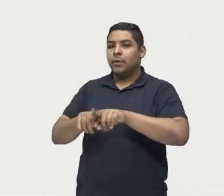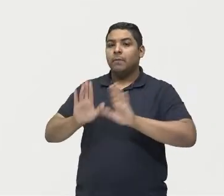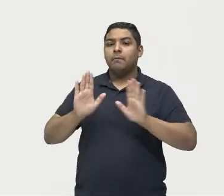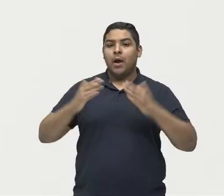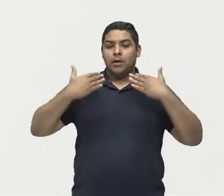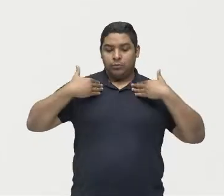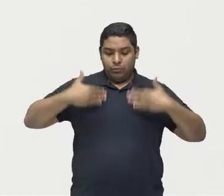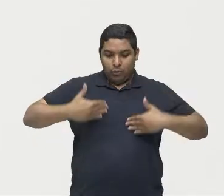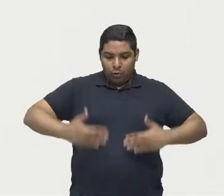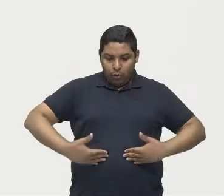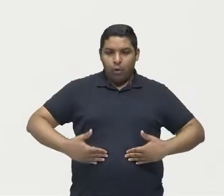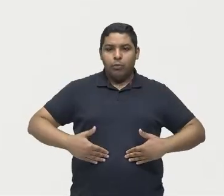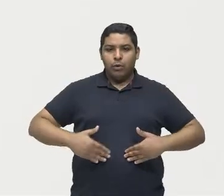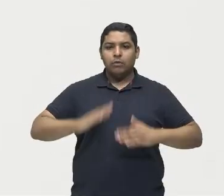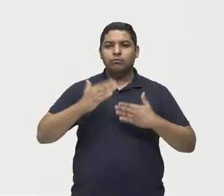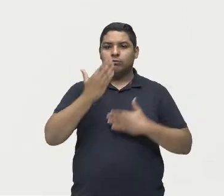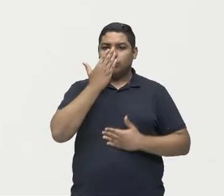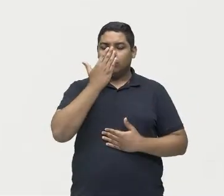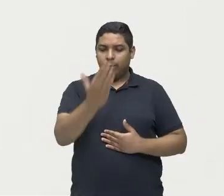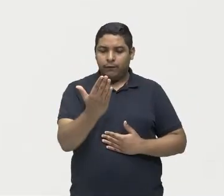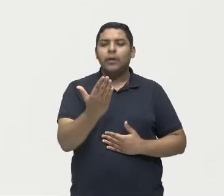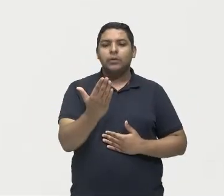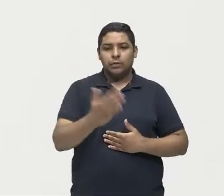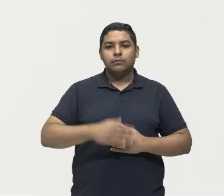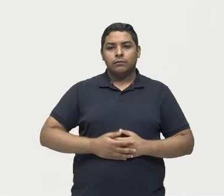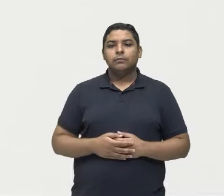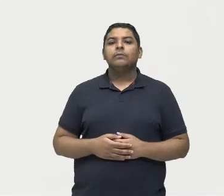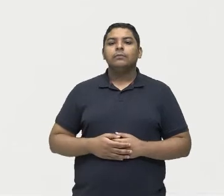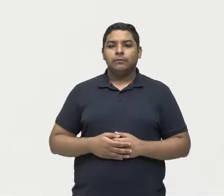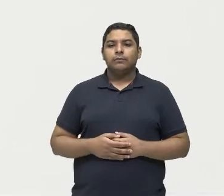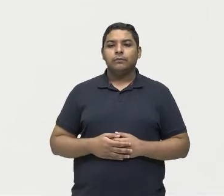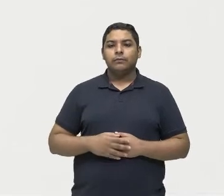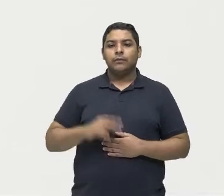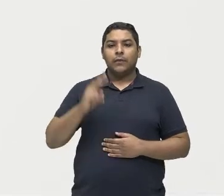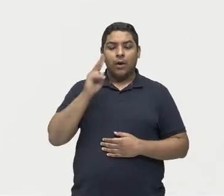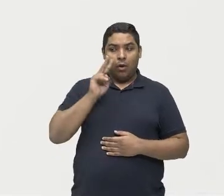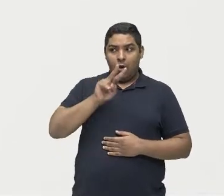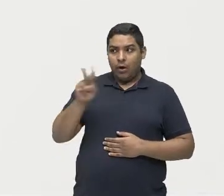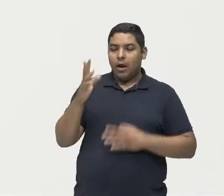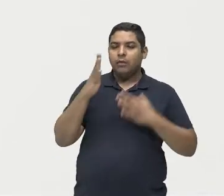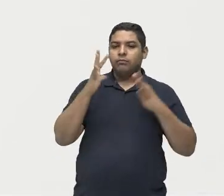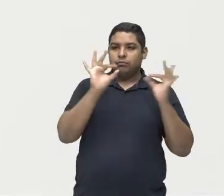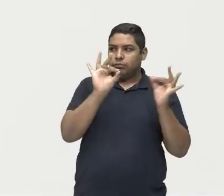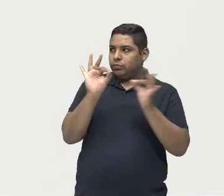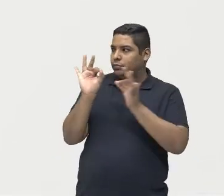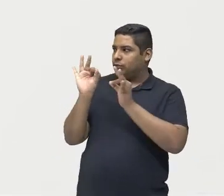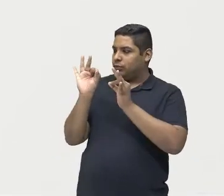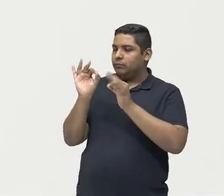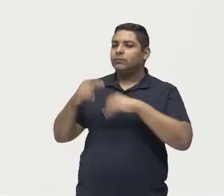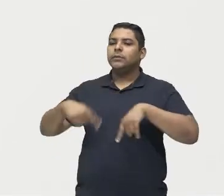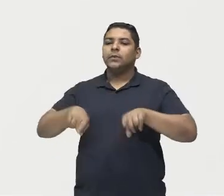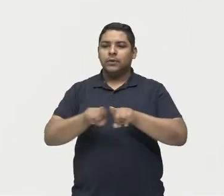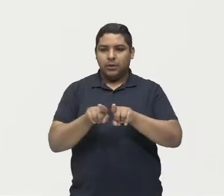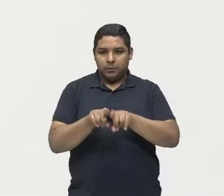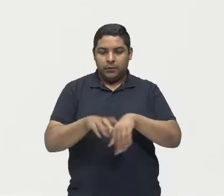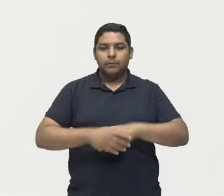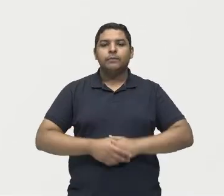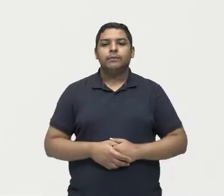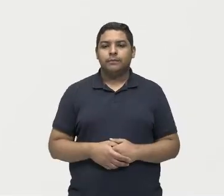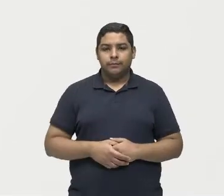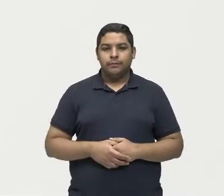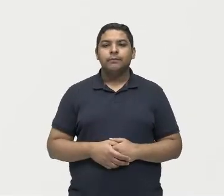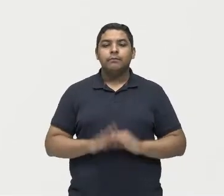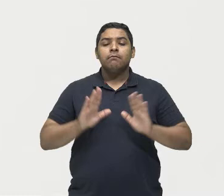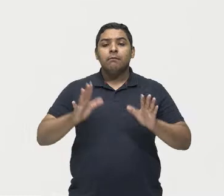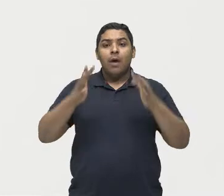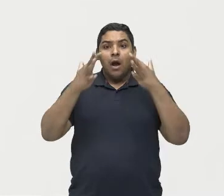está frontal. E o olhar está frontal. Então, a cabeça está lateral, mas o olho